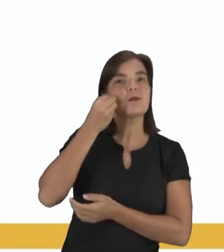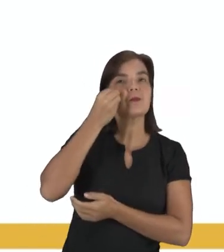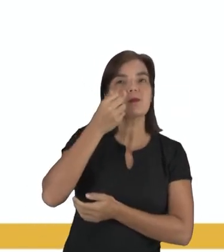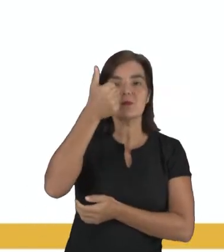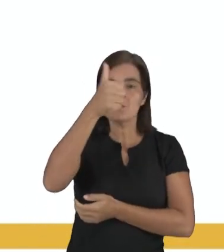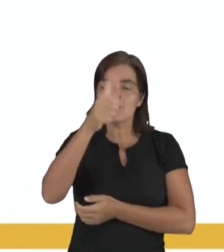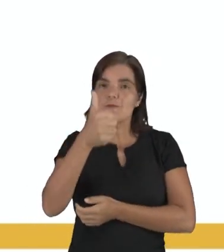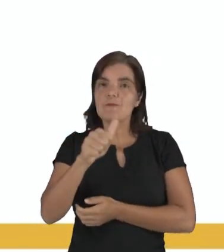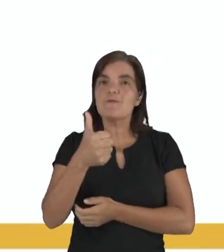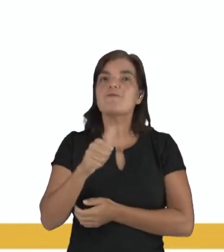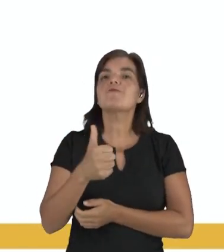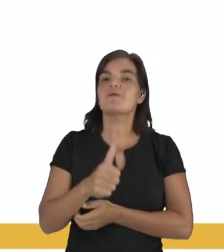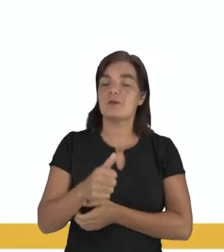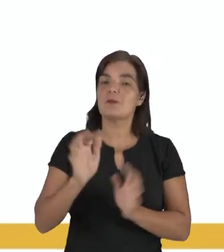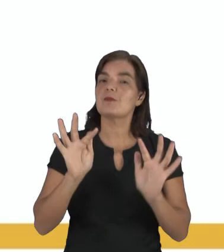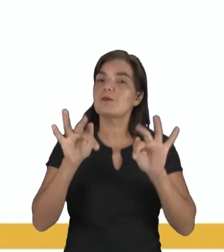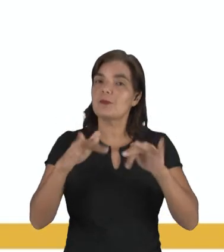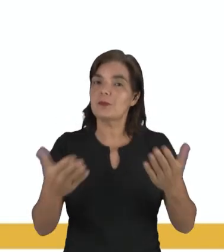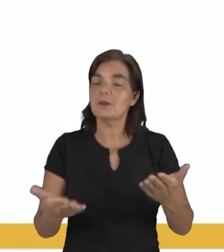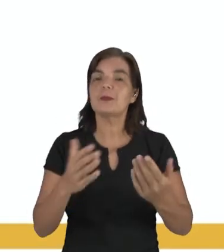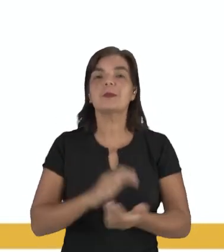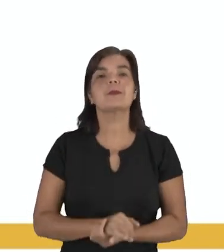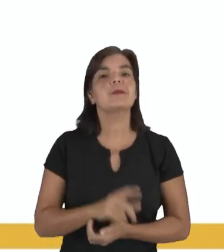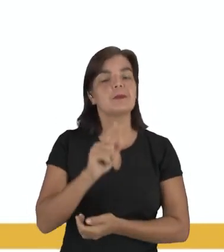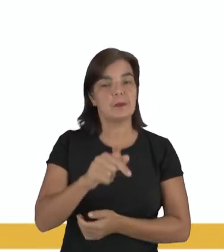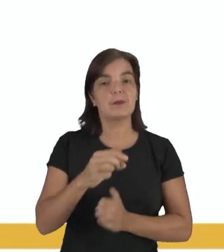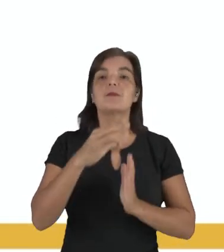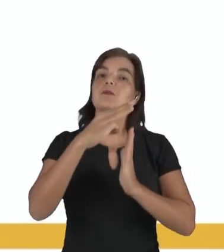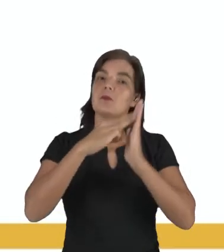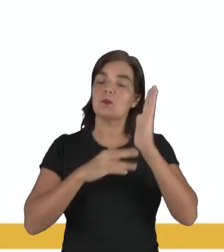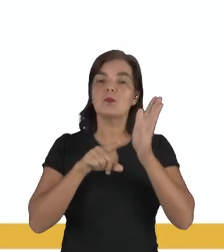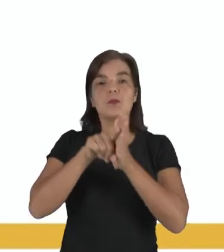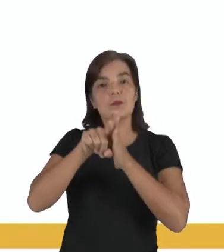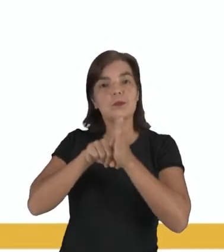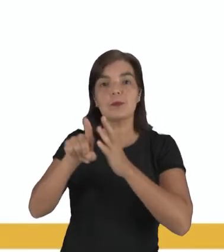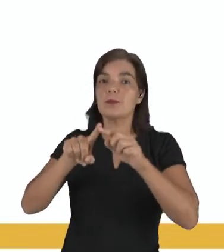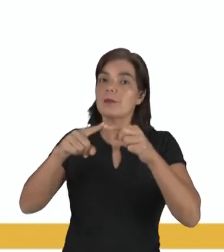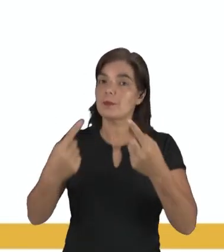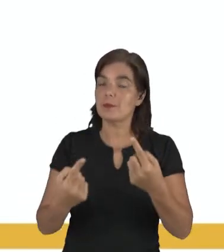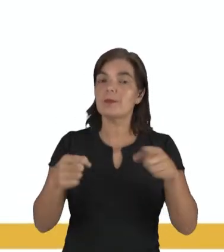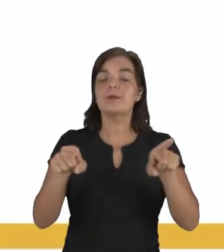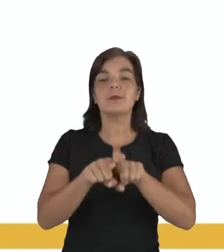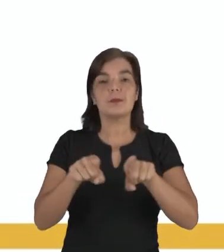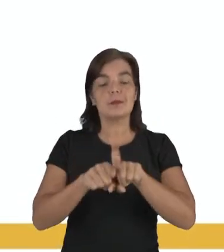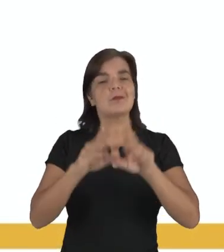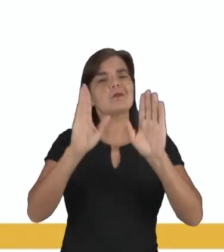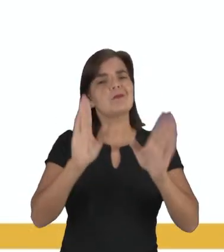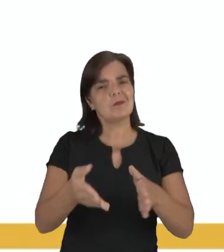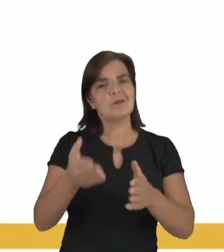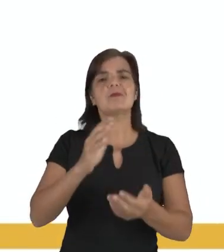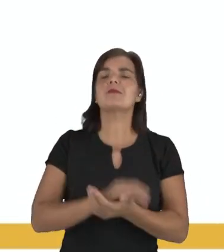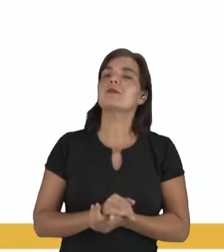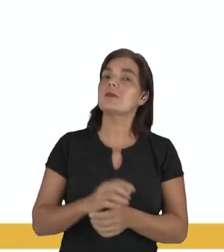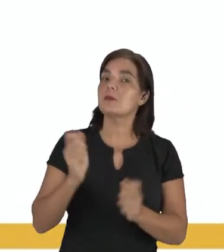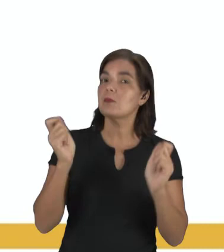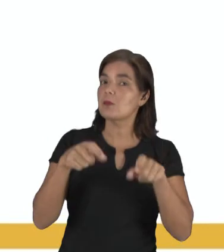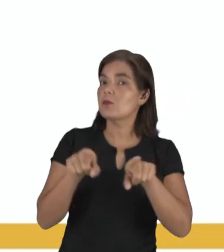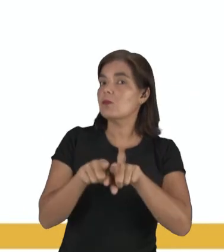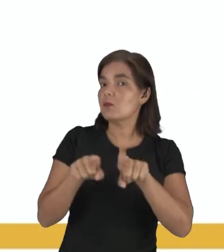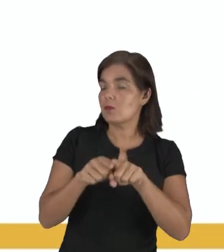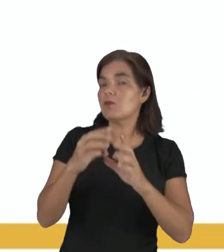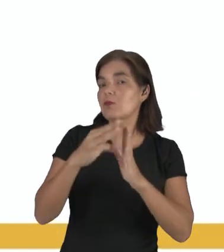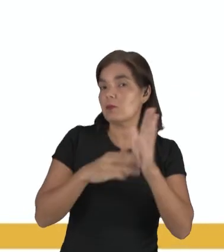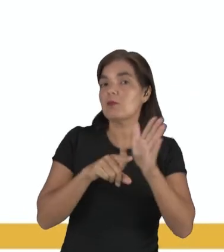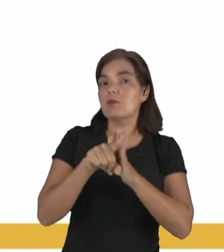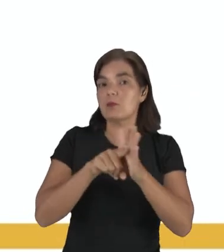faz análise dos resultados e as conclusões. Esse é o método científico. Mas aquele também já era um método que a gente pode chamar de